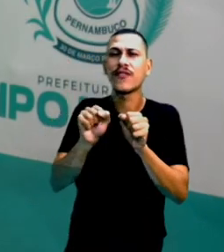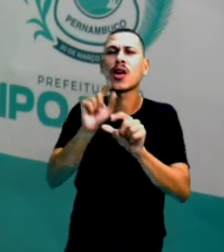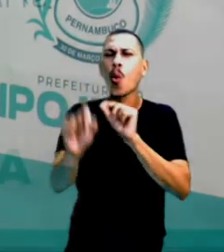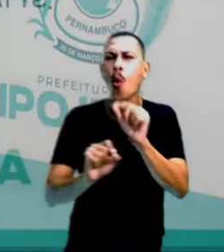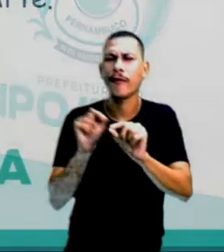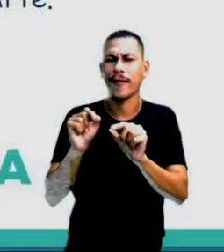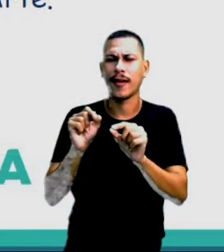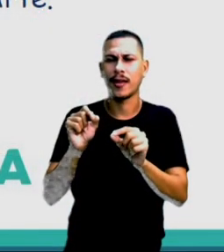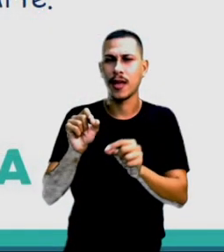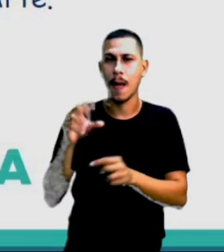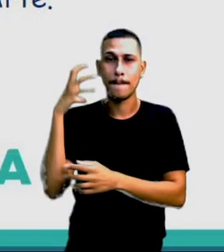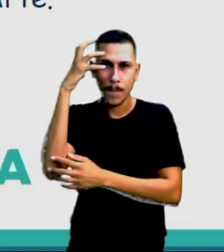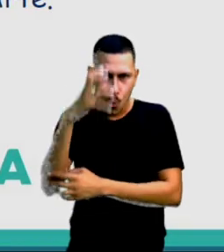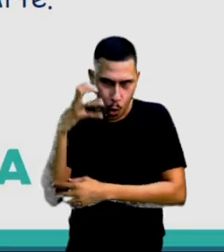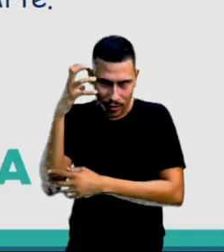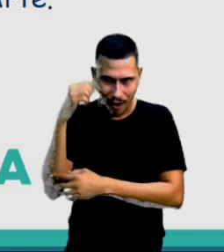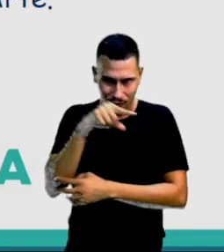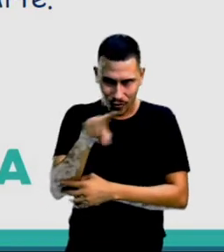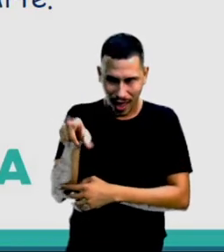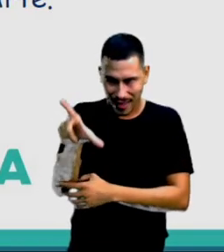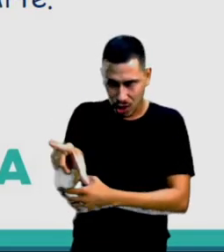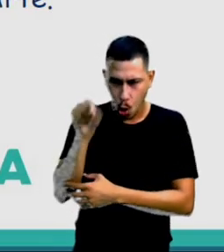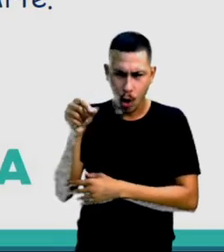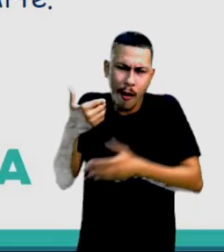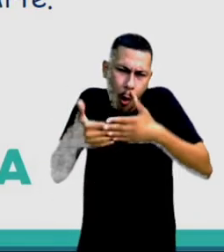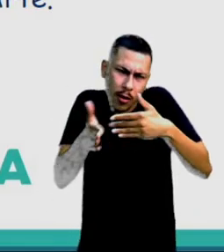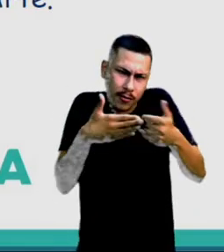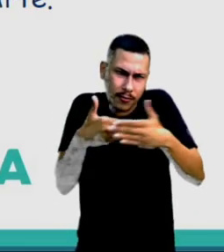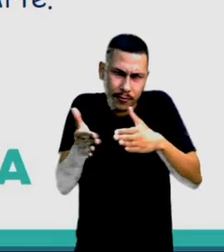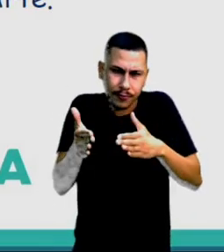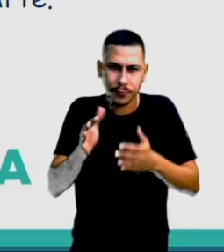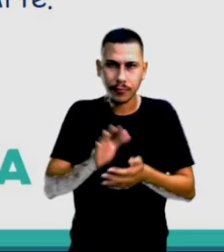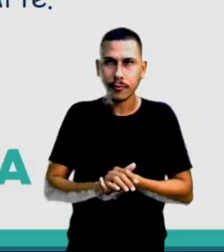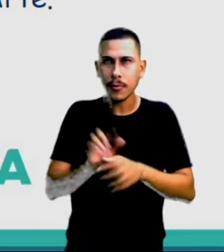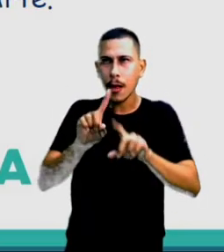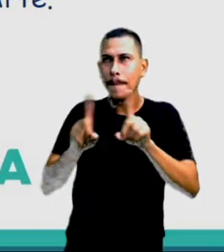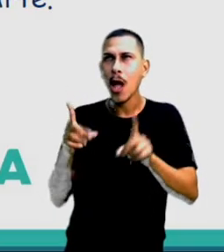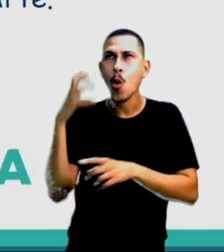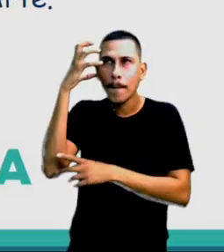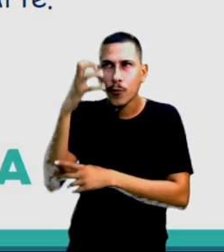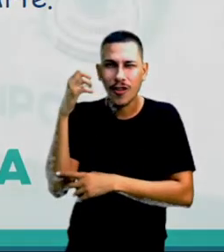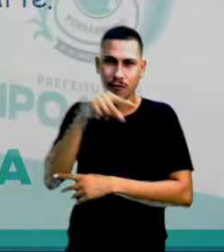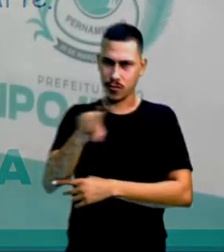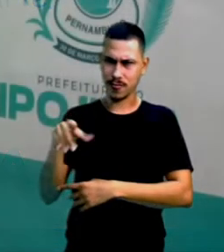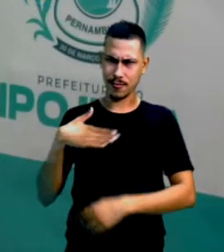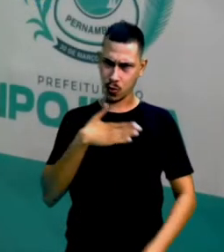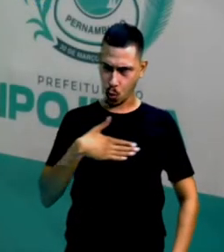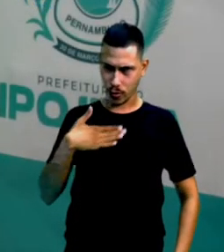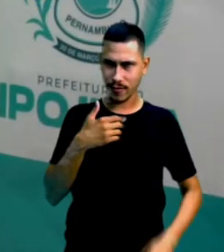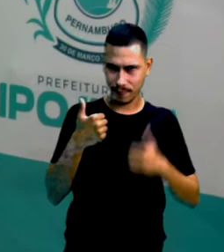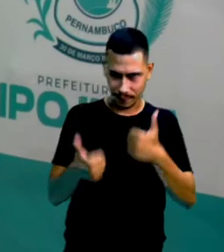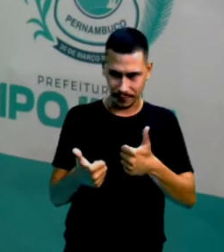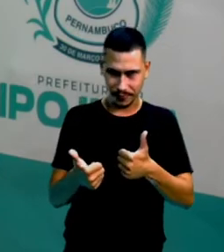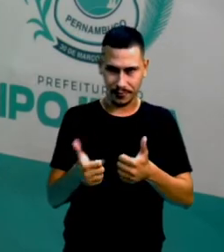seguir escolha uma música qualquer música qualquer música mas tem que ser uma música que você gosta